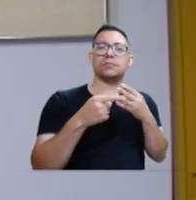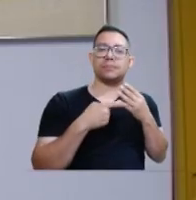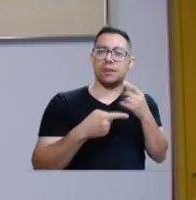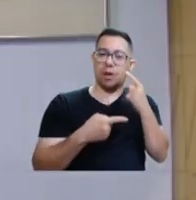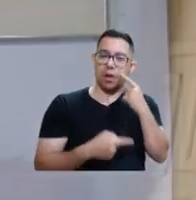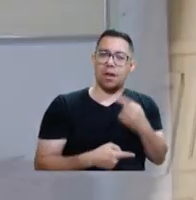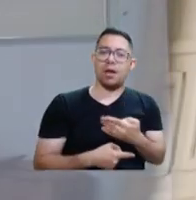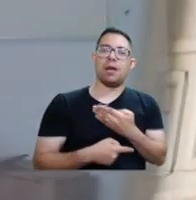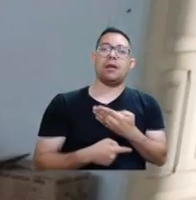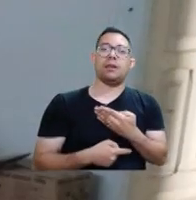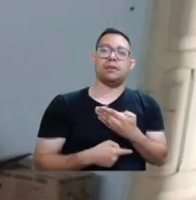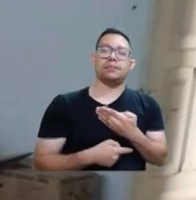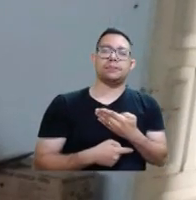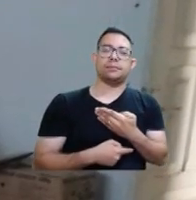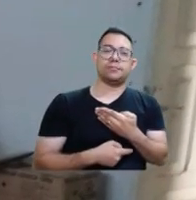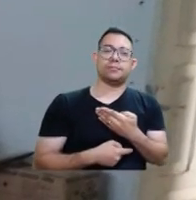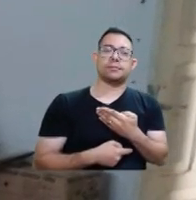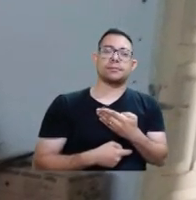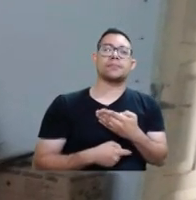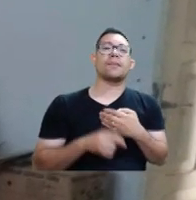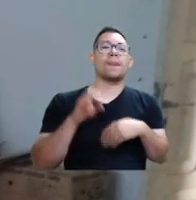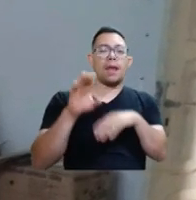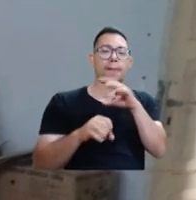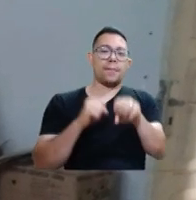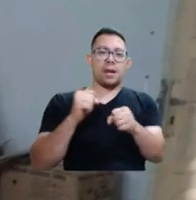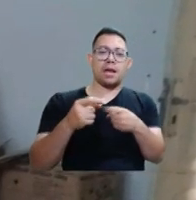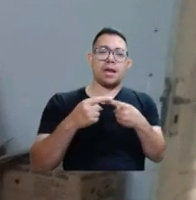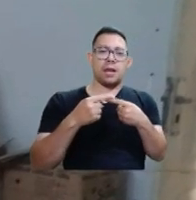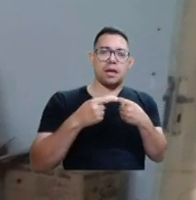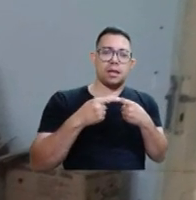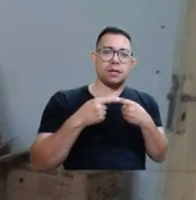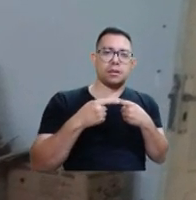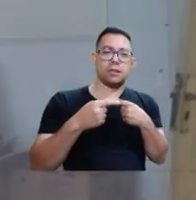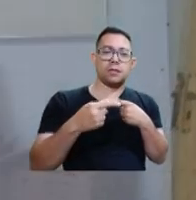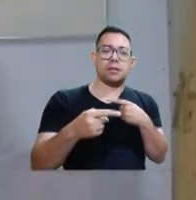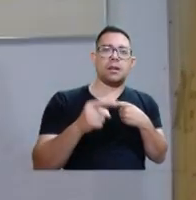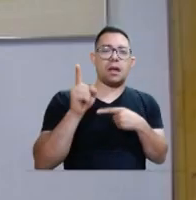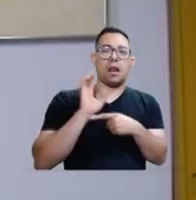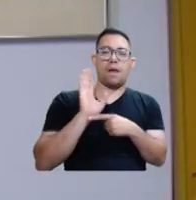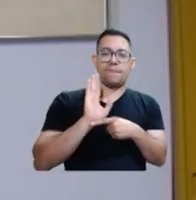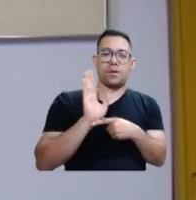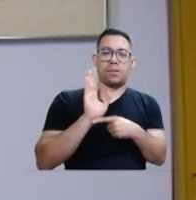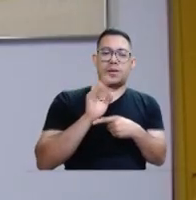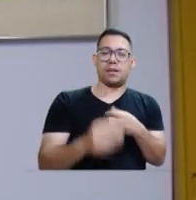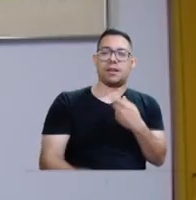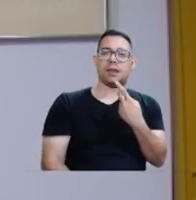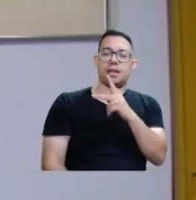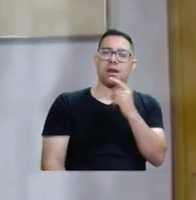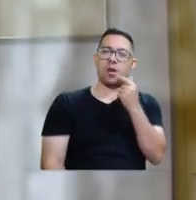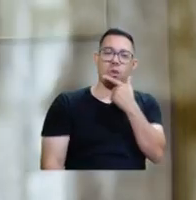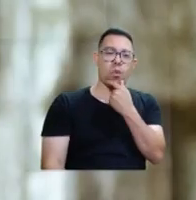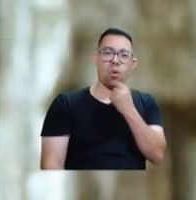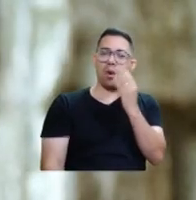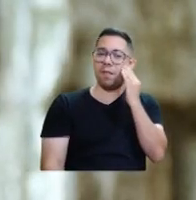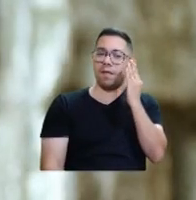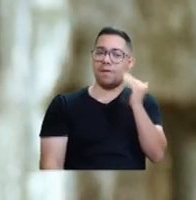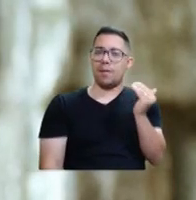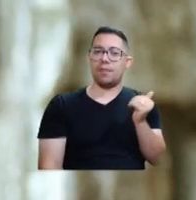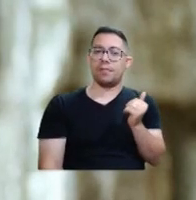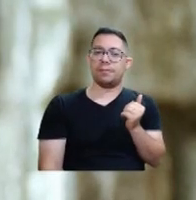Assim que o material estiver todo catalogado, você pegar, por exemplo, vamos fazer uma semana do Zé do Caixão. Então